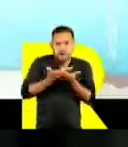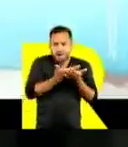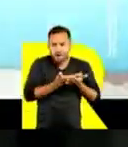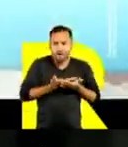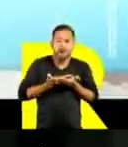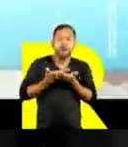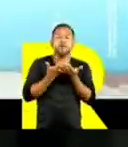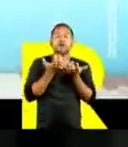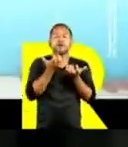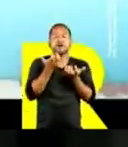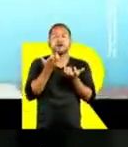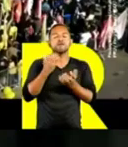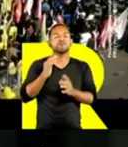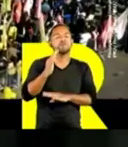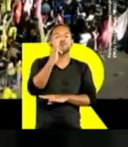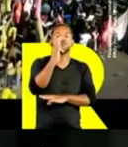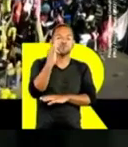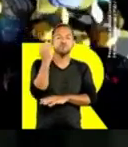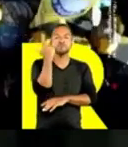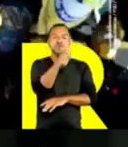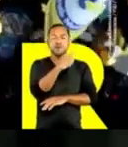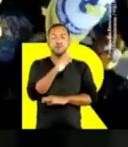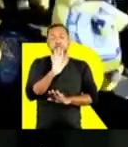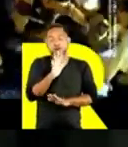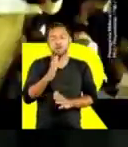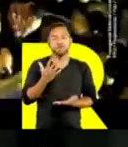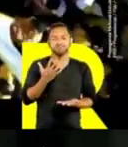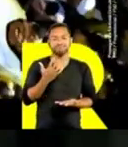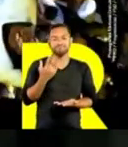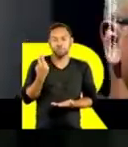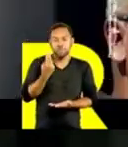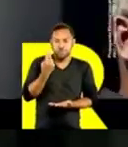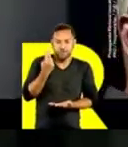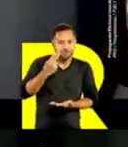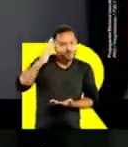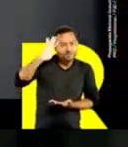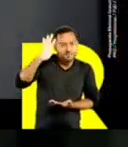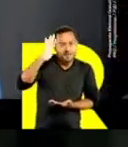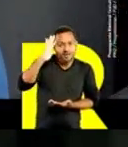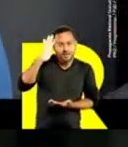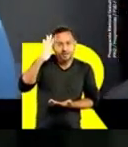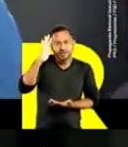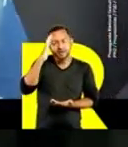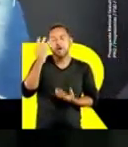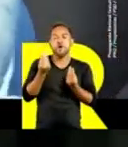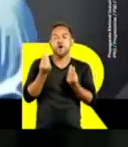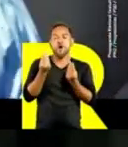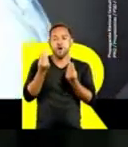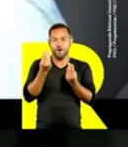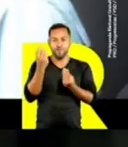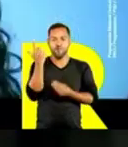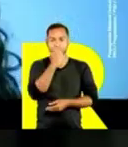estudei, eu queria chegar lá. Eu nunca poderia imaginar que ao chegar